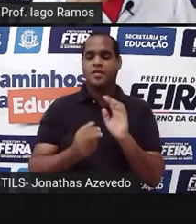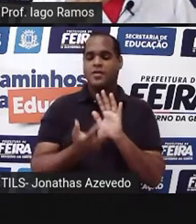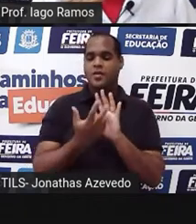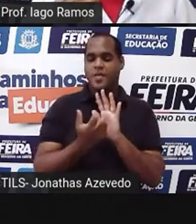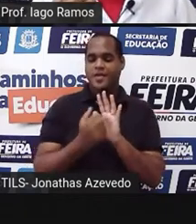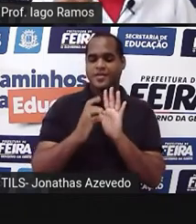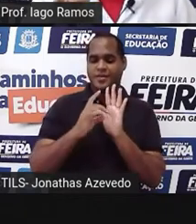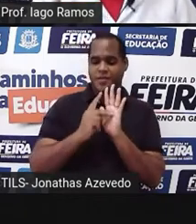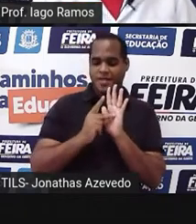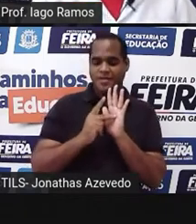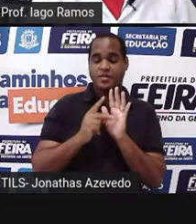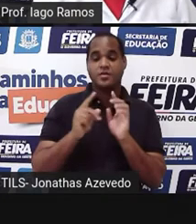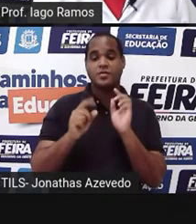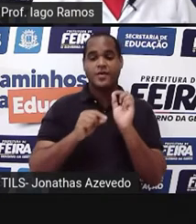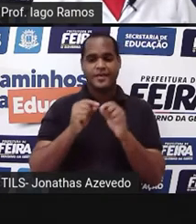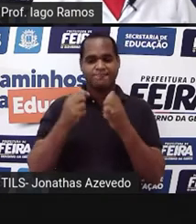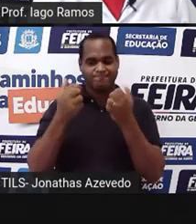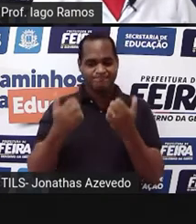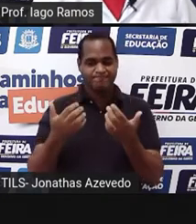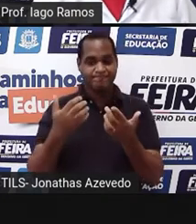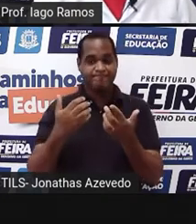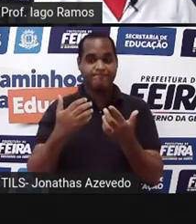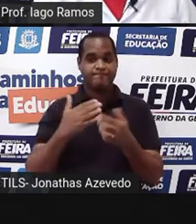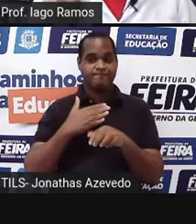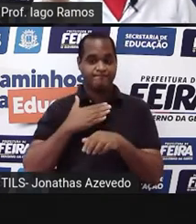bom? Para eu